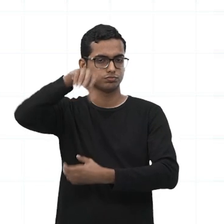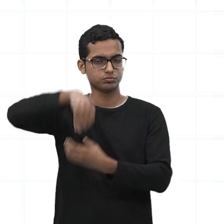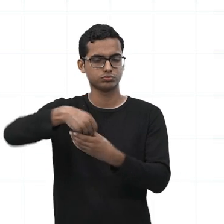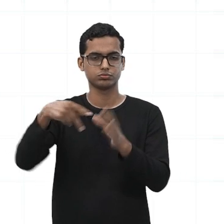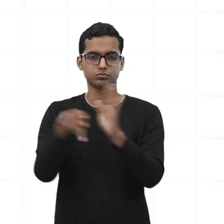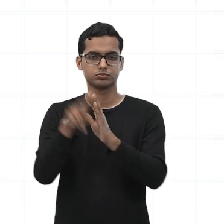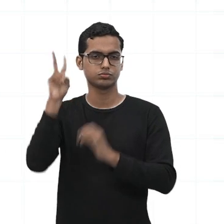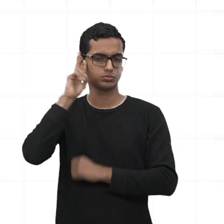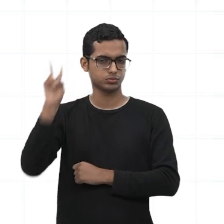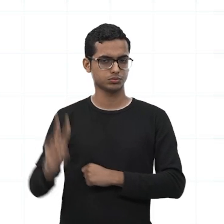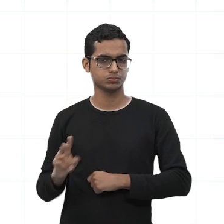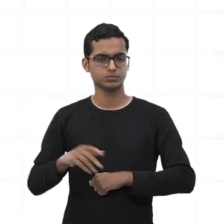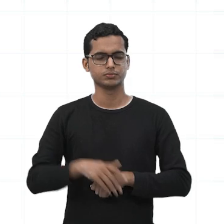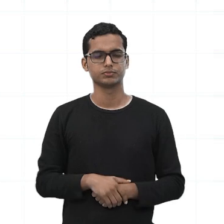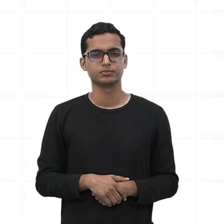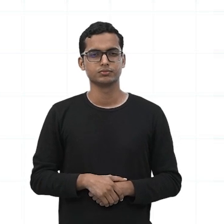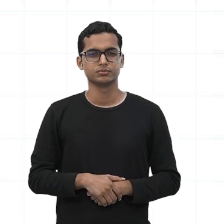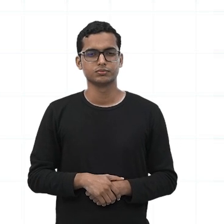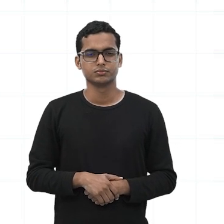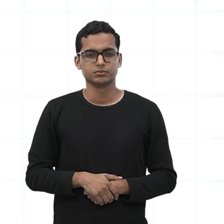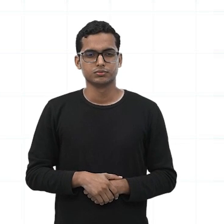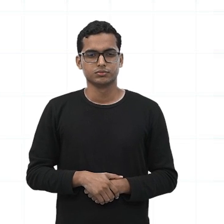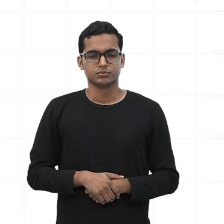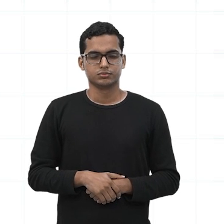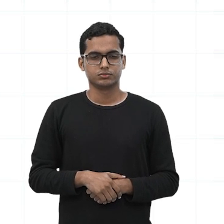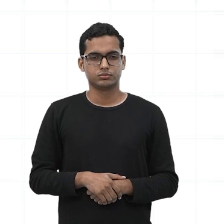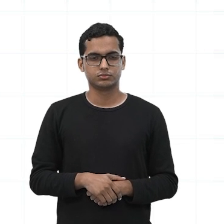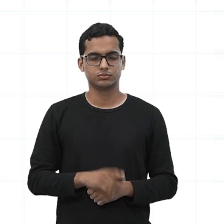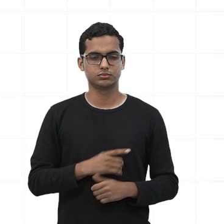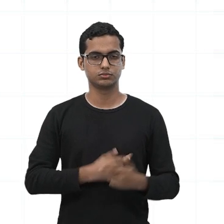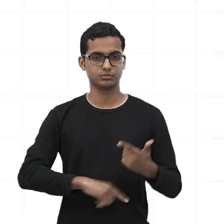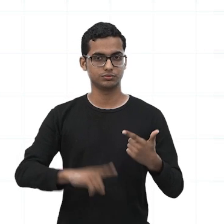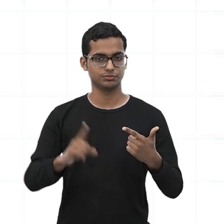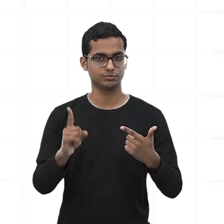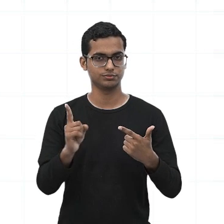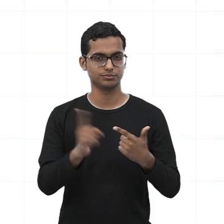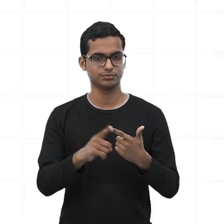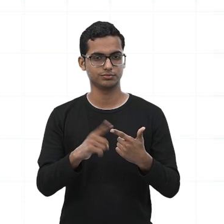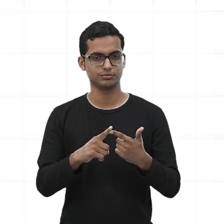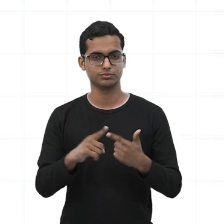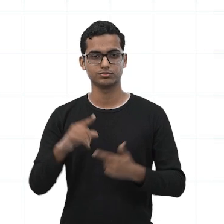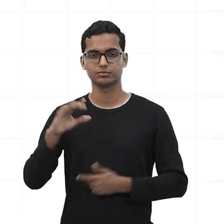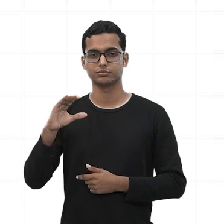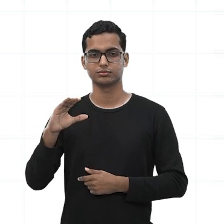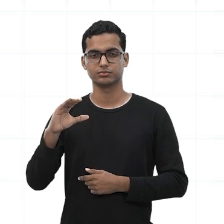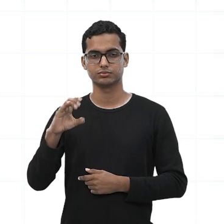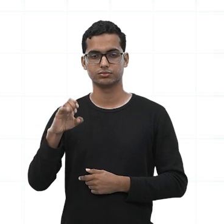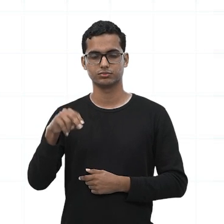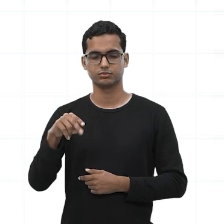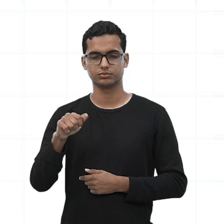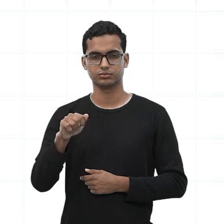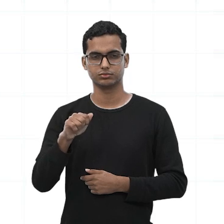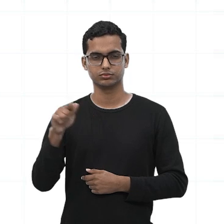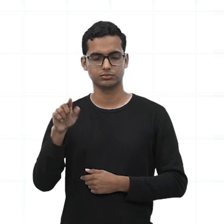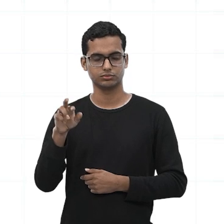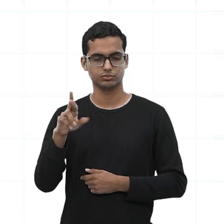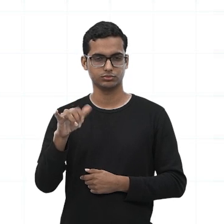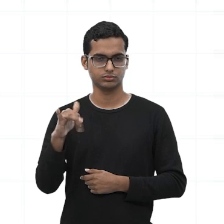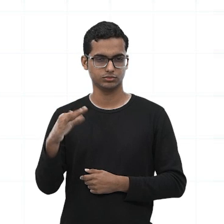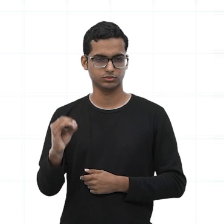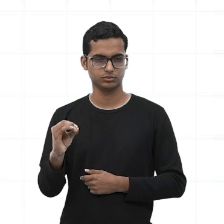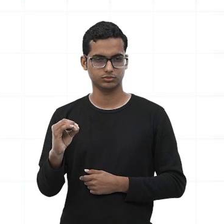história. Depois, nós temos o cenário, que também é um outro elemento. O que é o cenário? Nós mostramos para